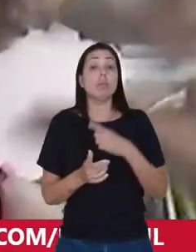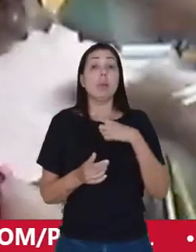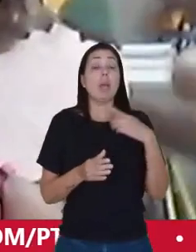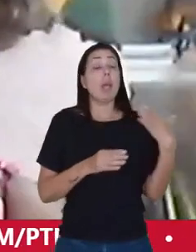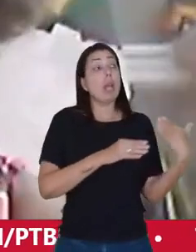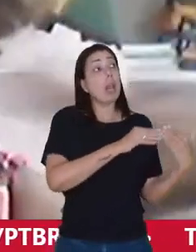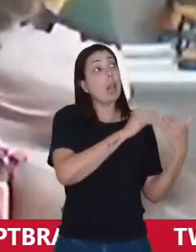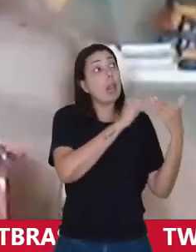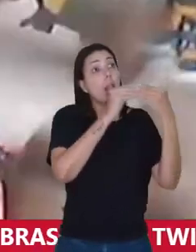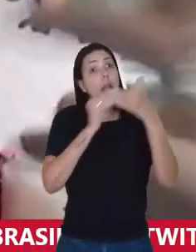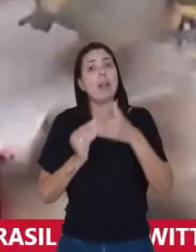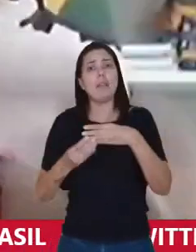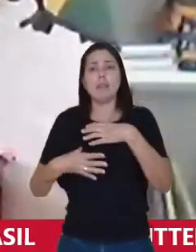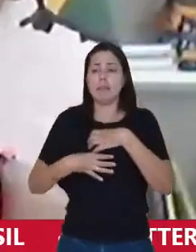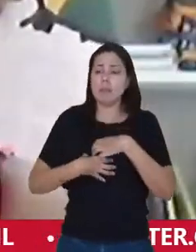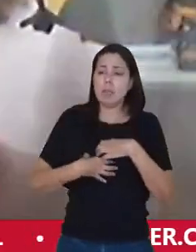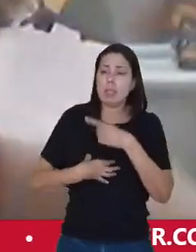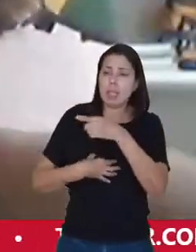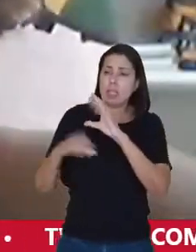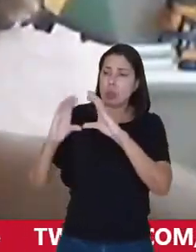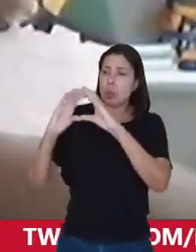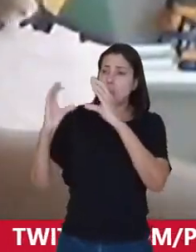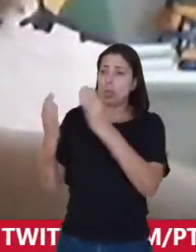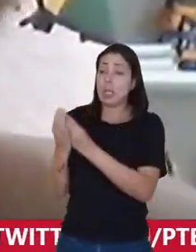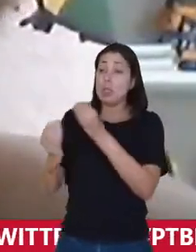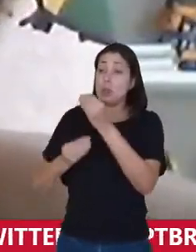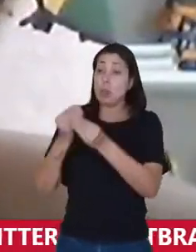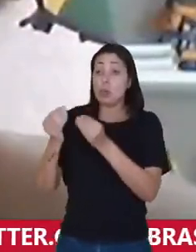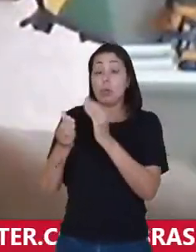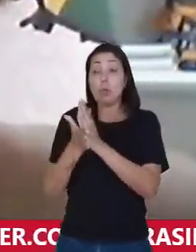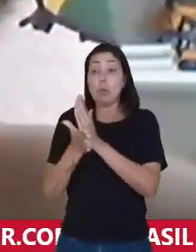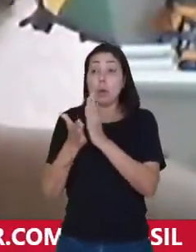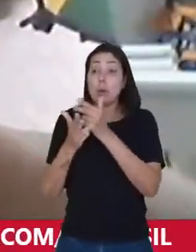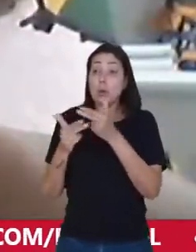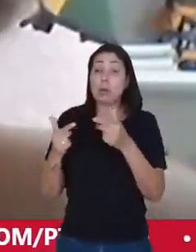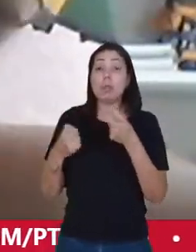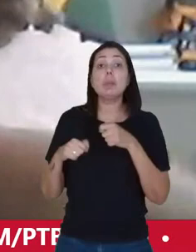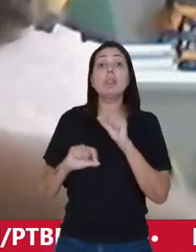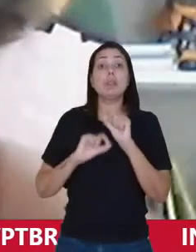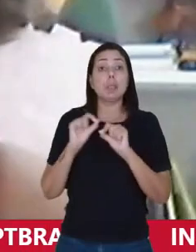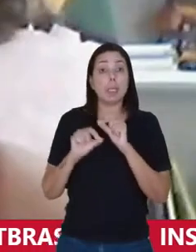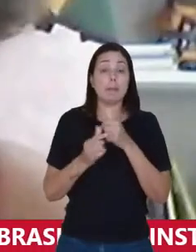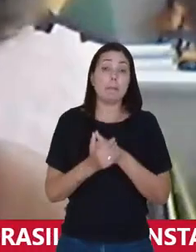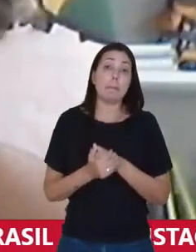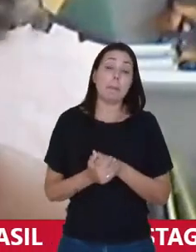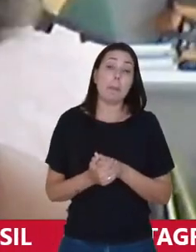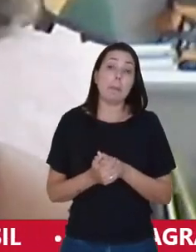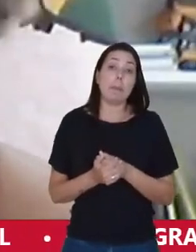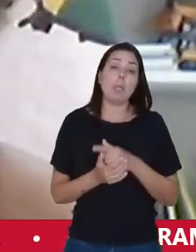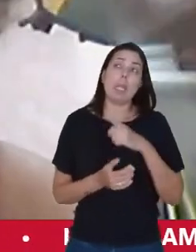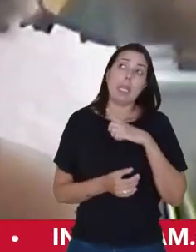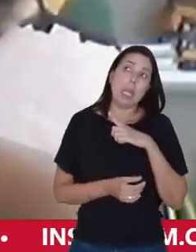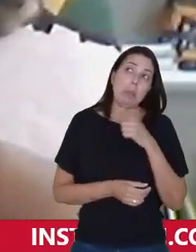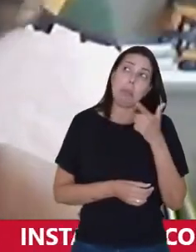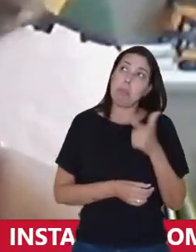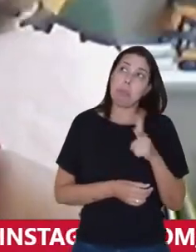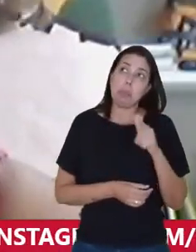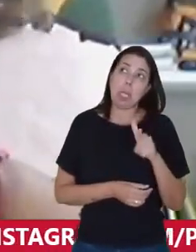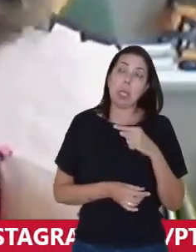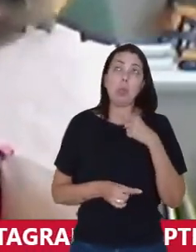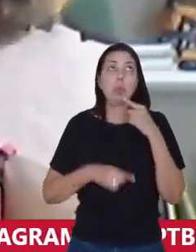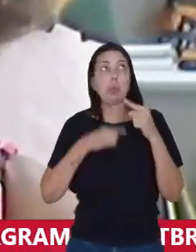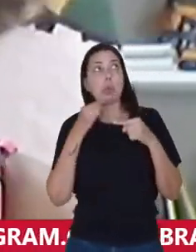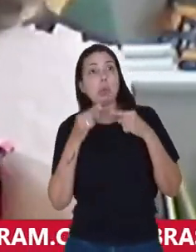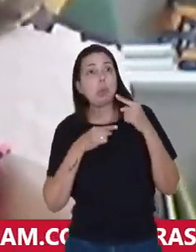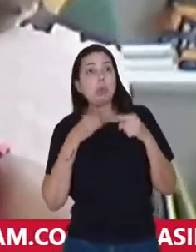carrega o sentimento das comunidades como algo que deve, talvez, existir ou não, as